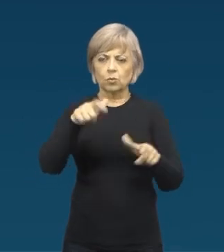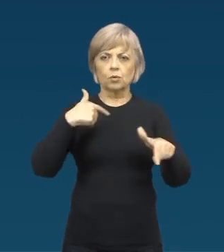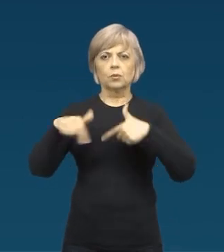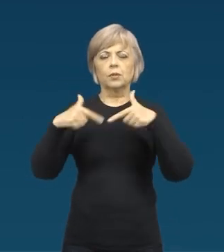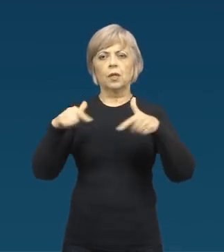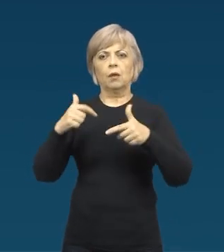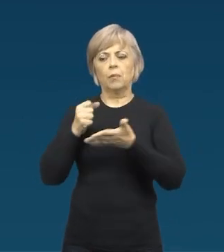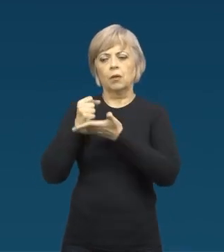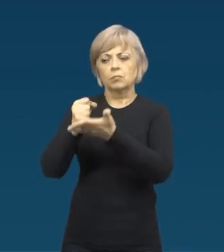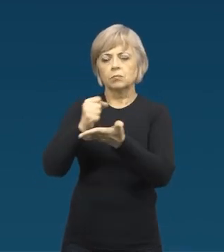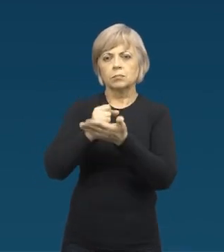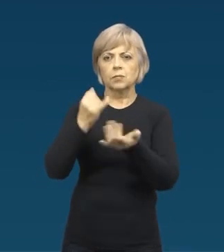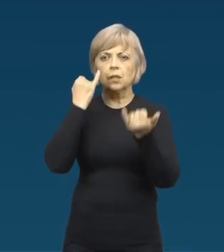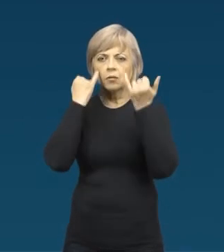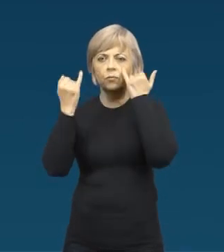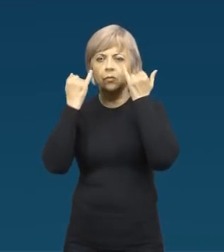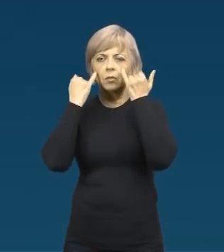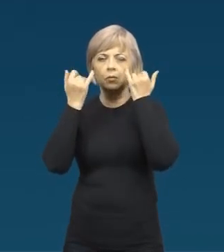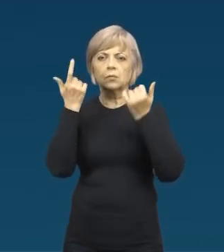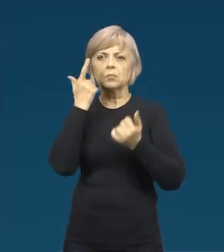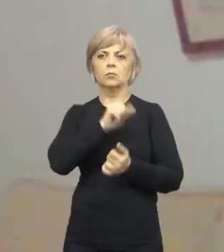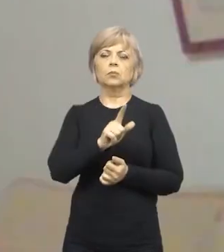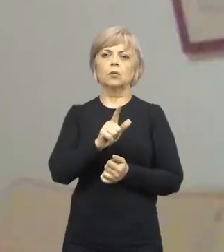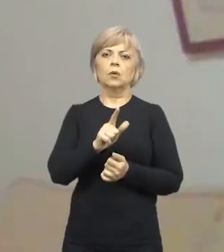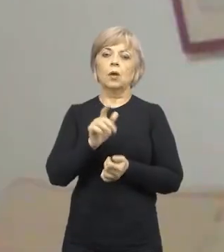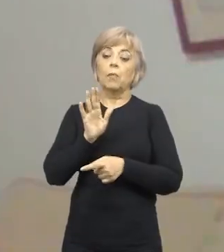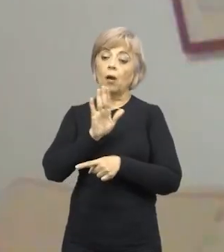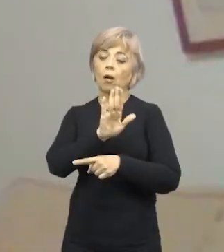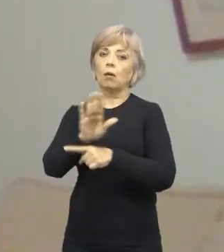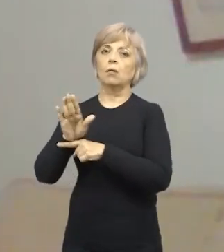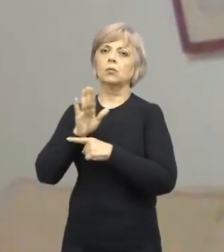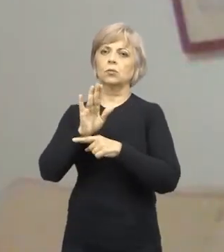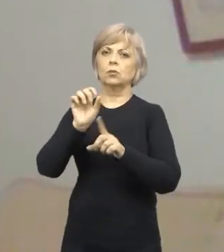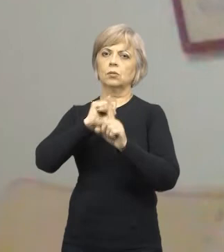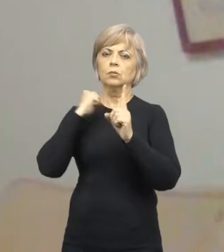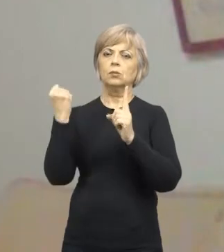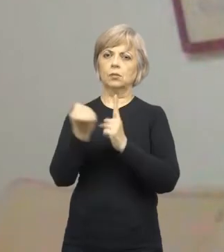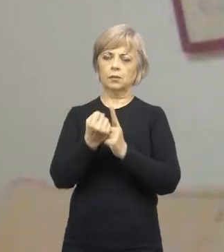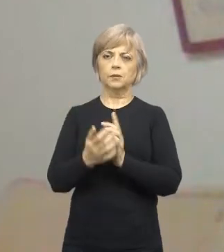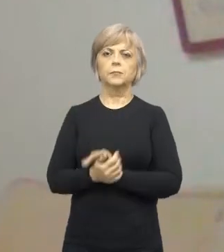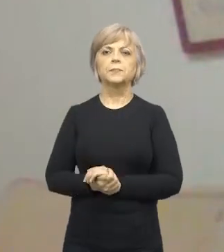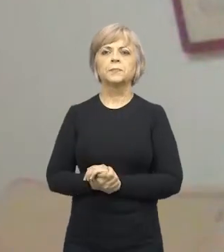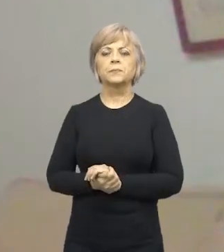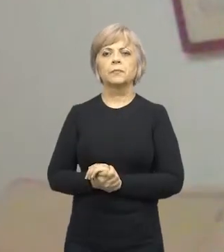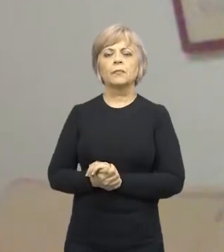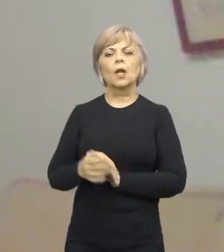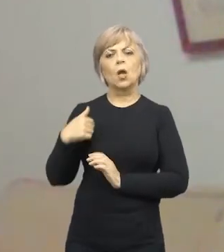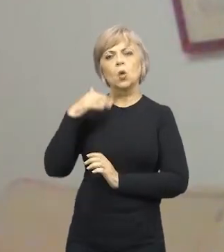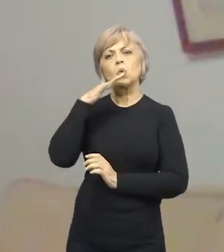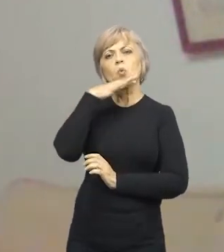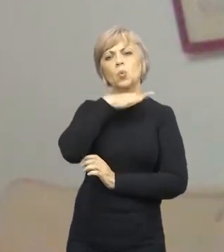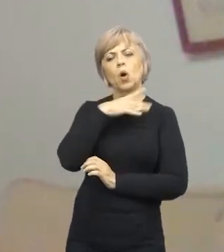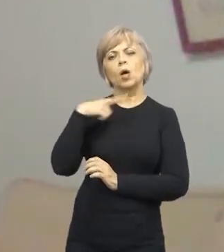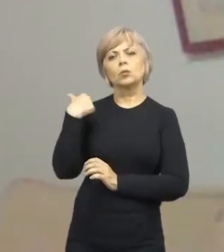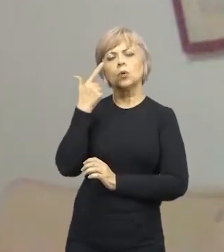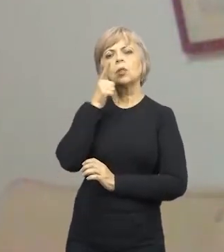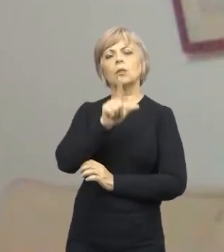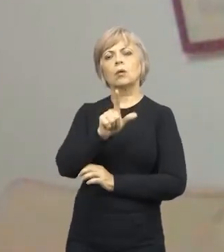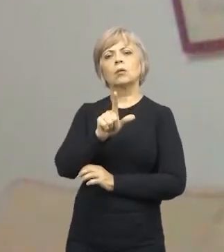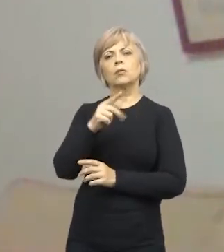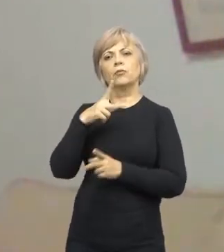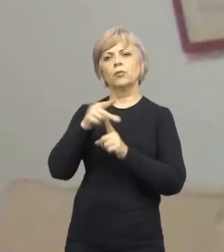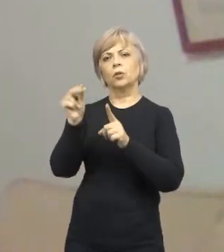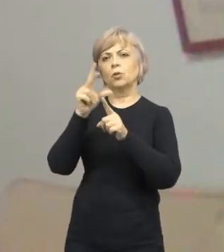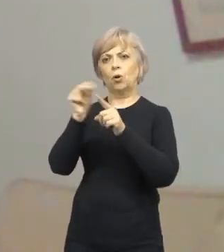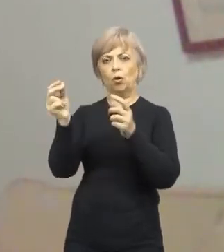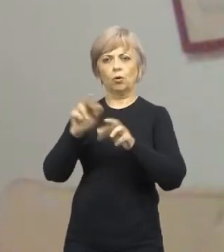prestação seja alcançada em favor da sociedade. Tenho a impressão que nós temos conseguido muitas